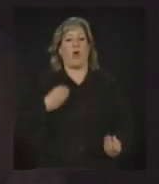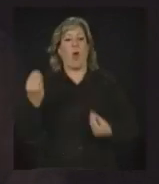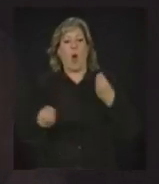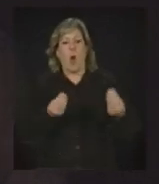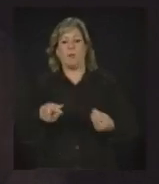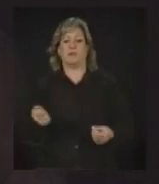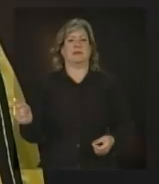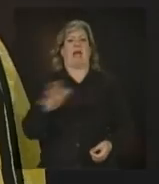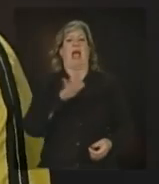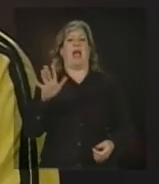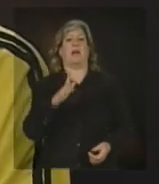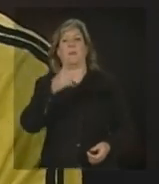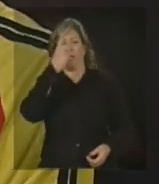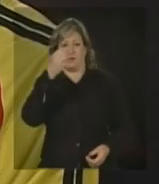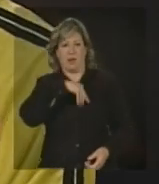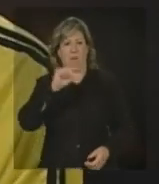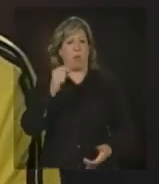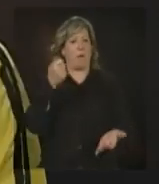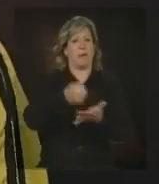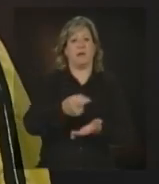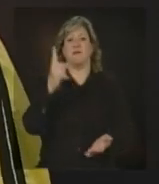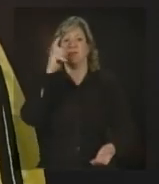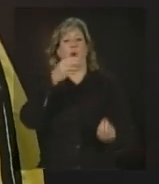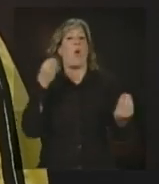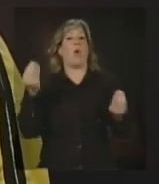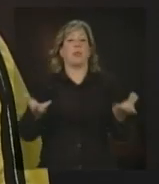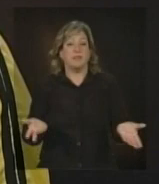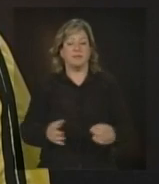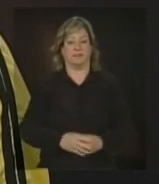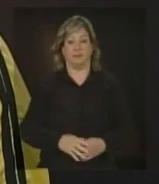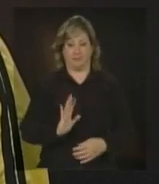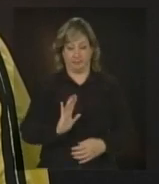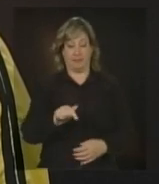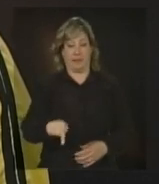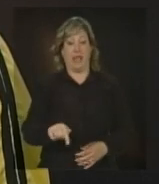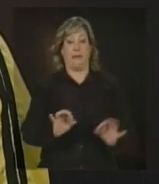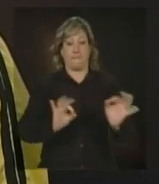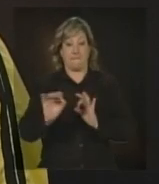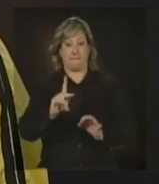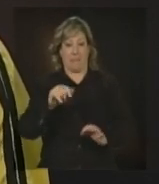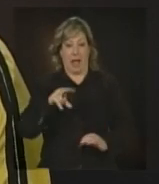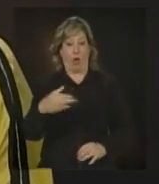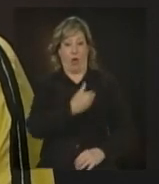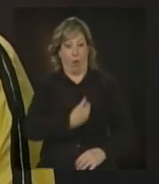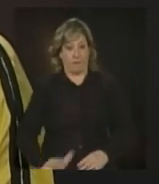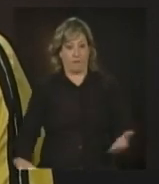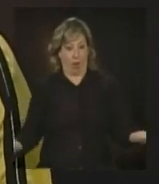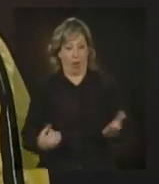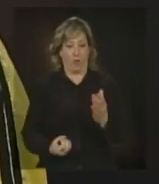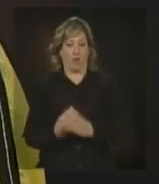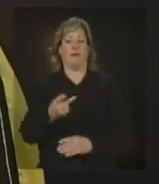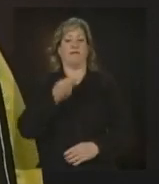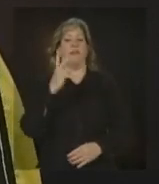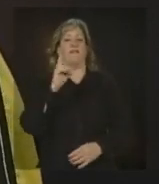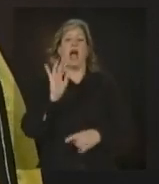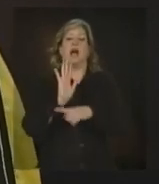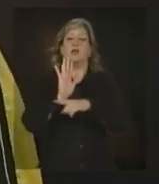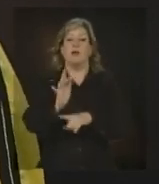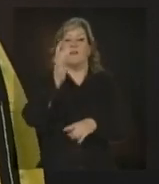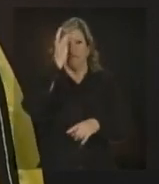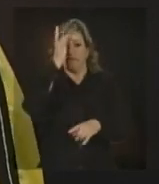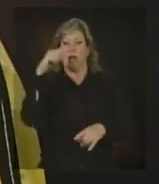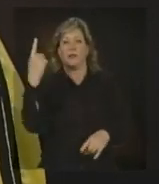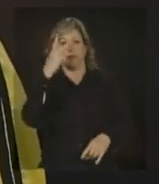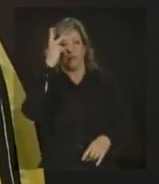aparelho. De acordo com o plano, vai haver uma facilidade de financiamento, né, para que essas pessoas possam